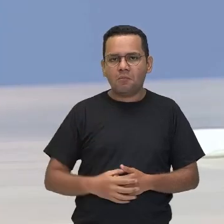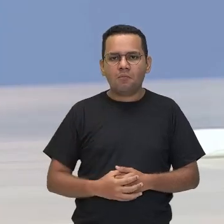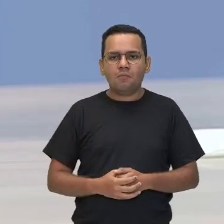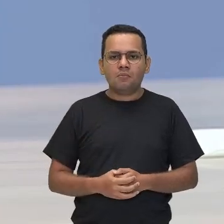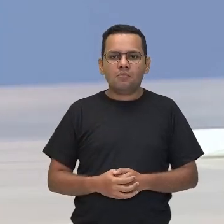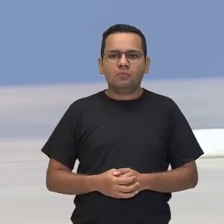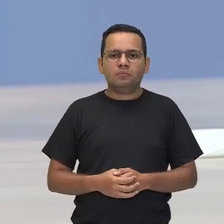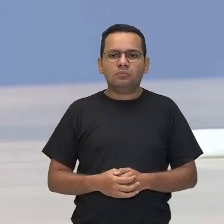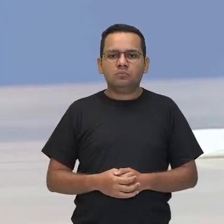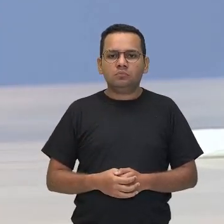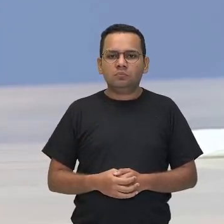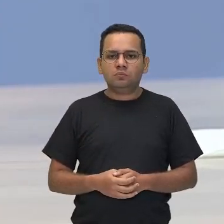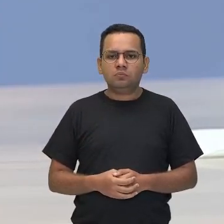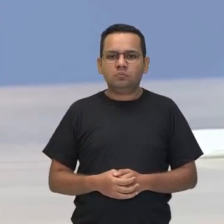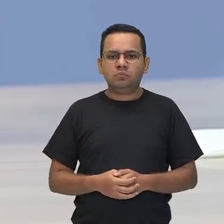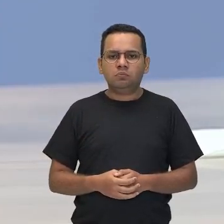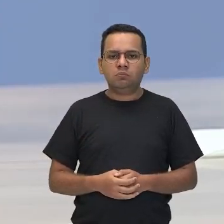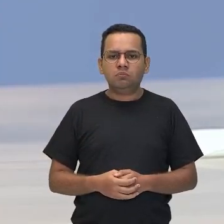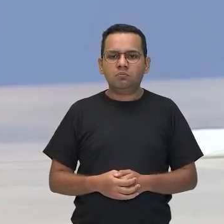um pouco de terra